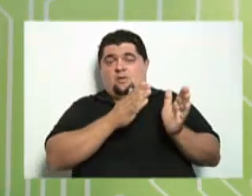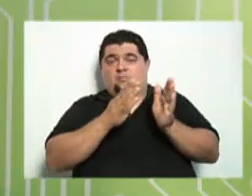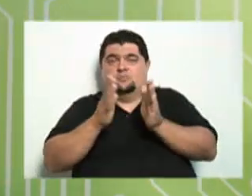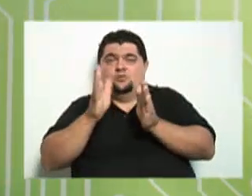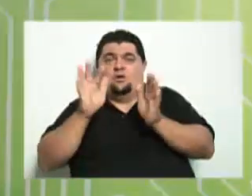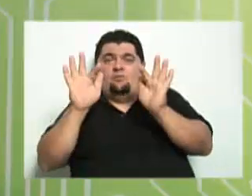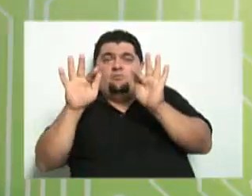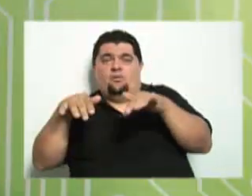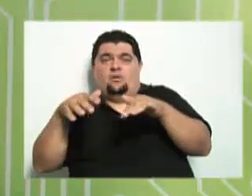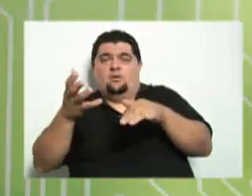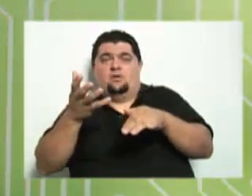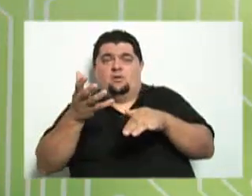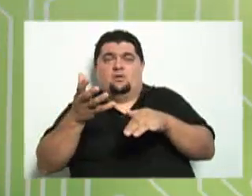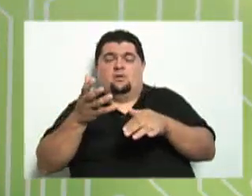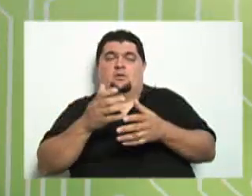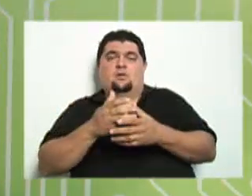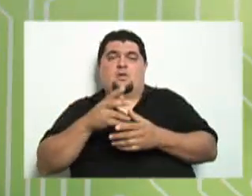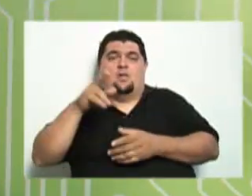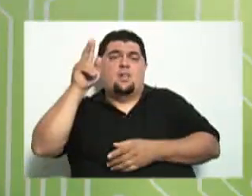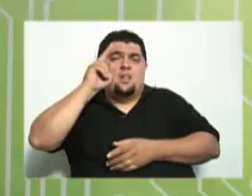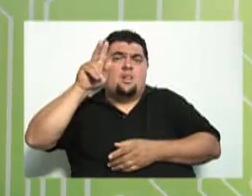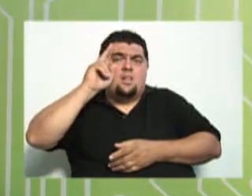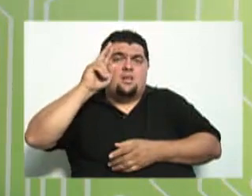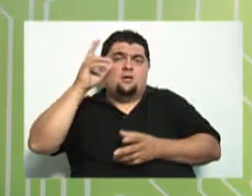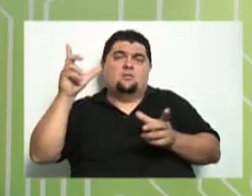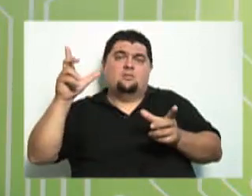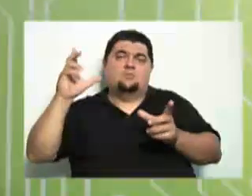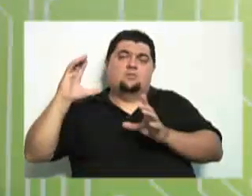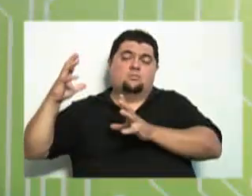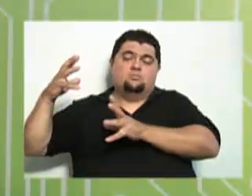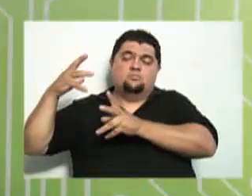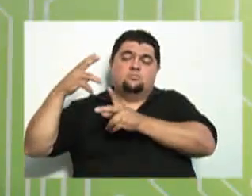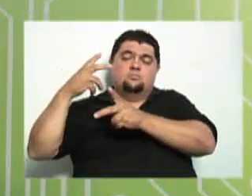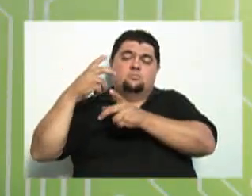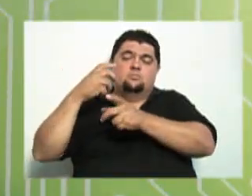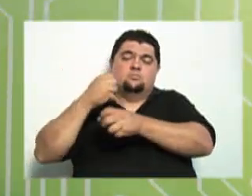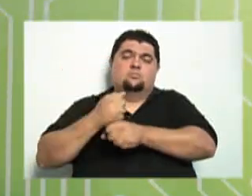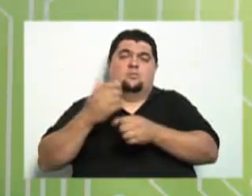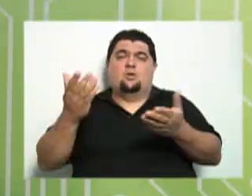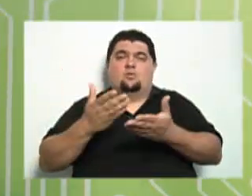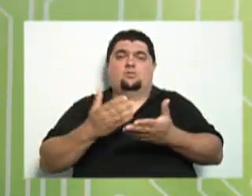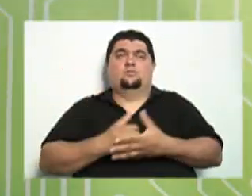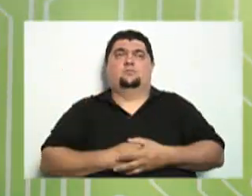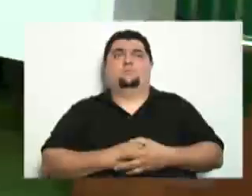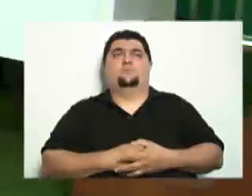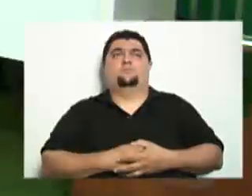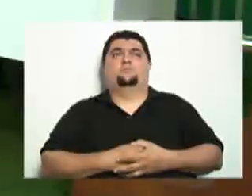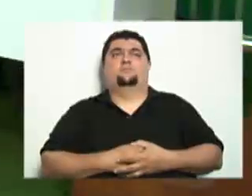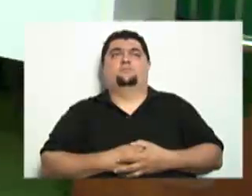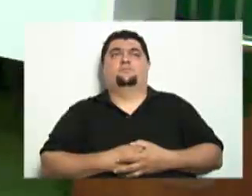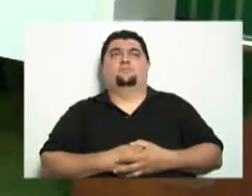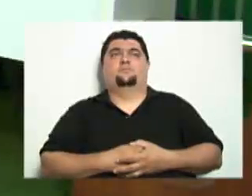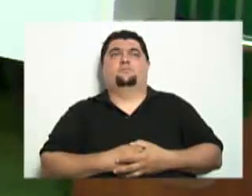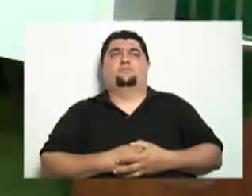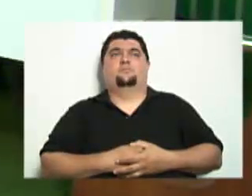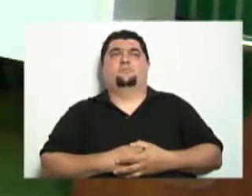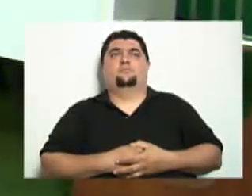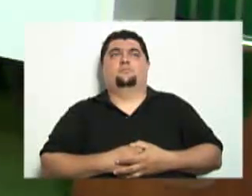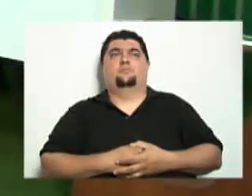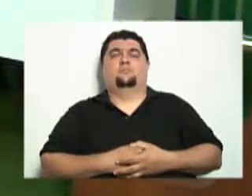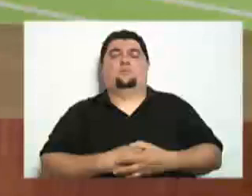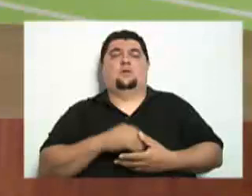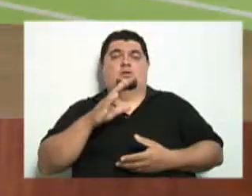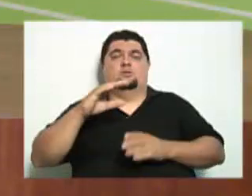eu gostaria de fazer uma breve revisão do que nós discutimos na aula de hoje. Professor, mais algum movimento aí no